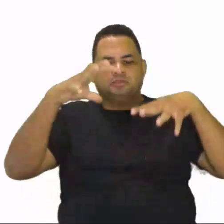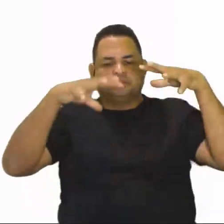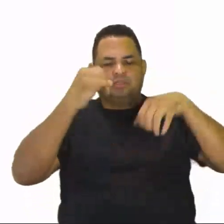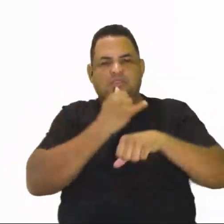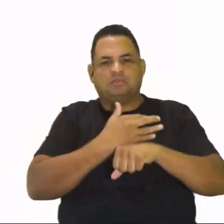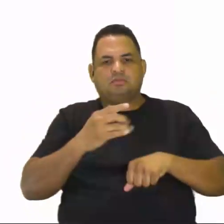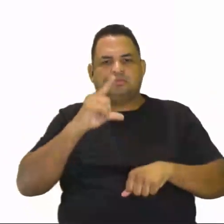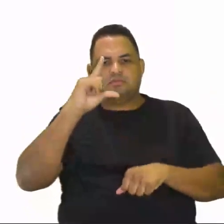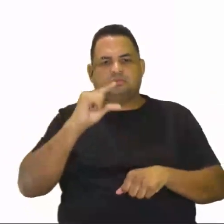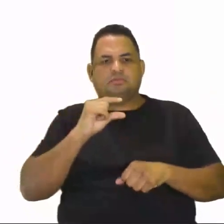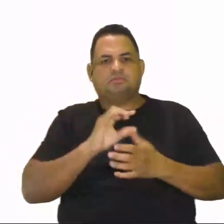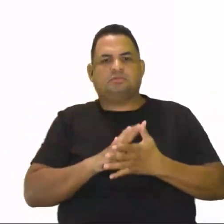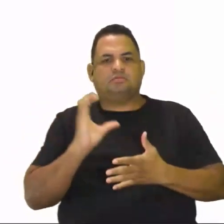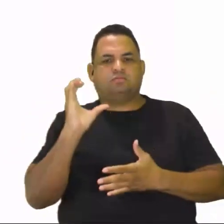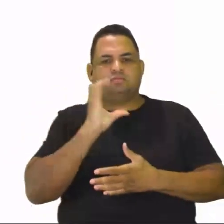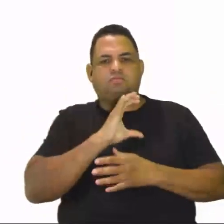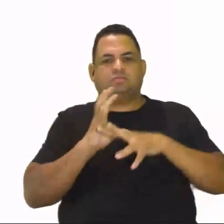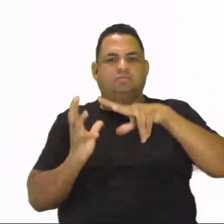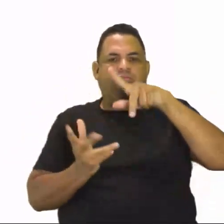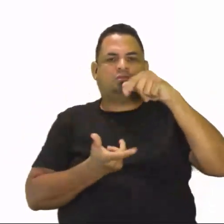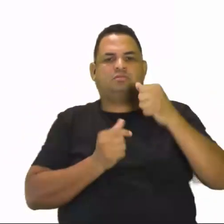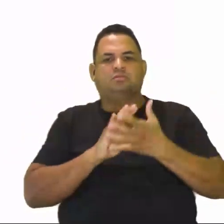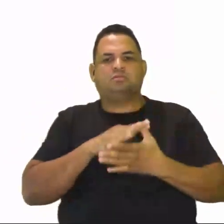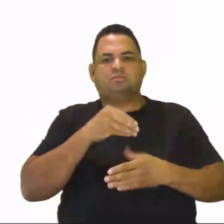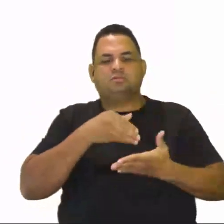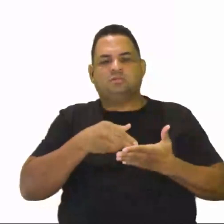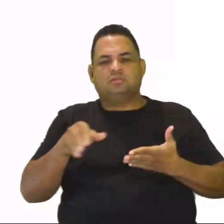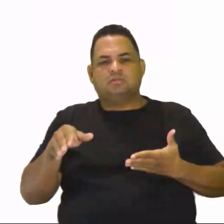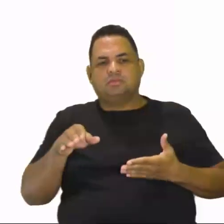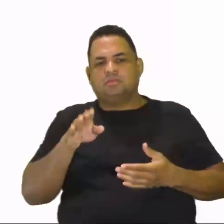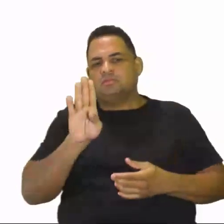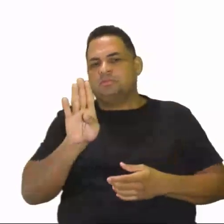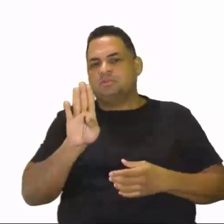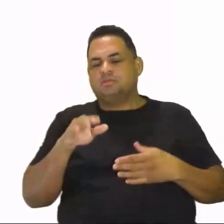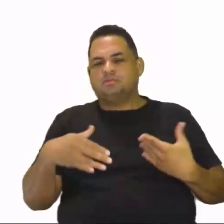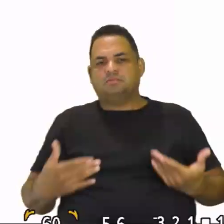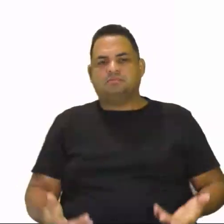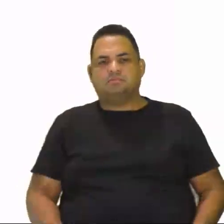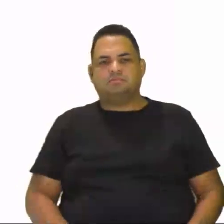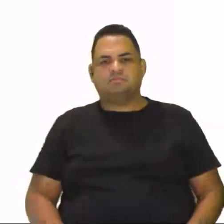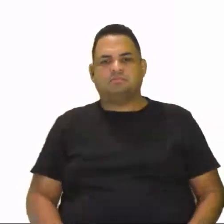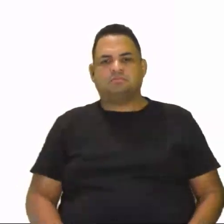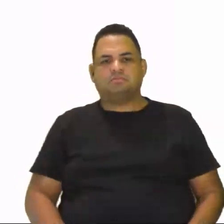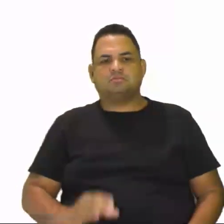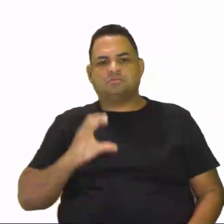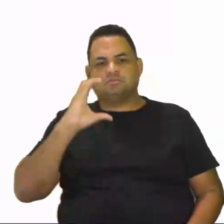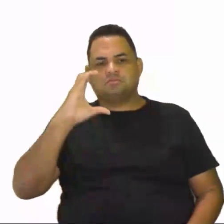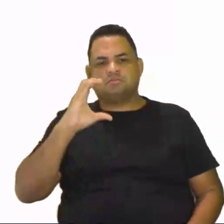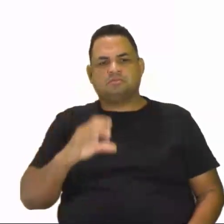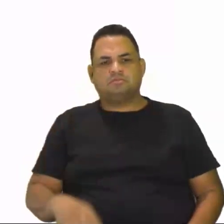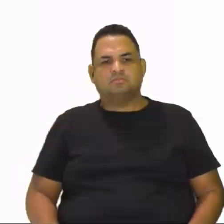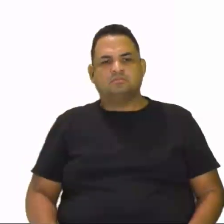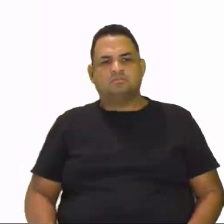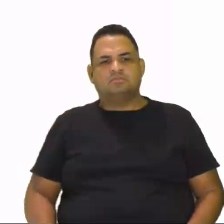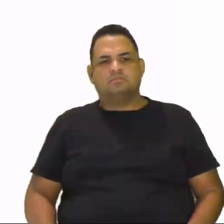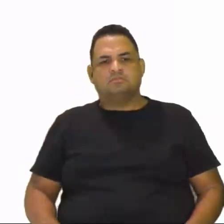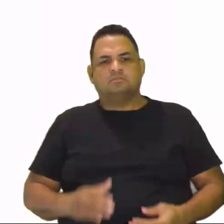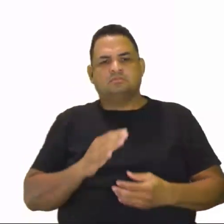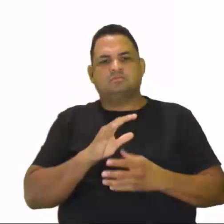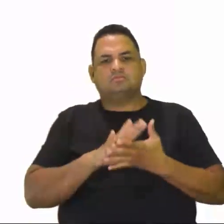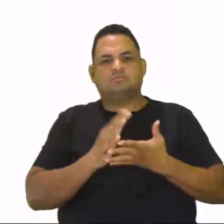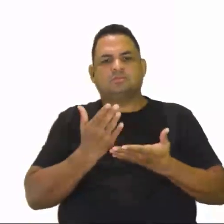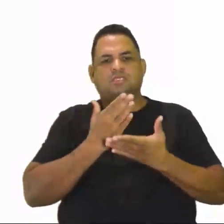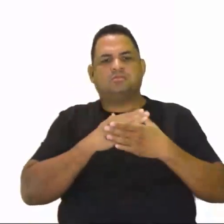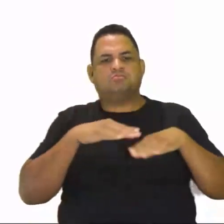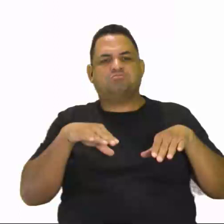global? Não tem como, então a gente já tira a letra B como alternativa possível. C, a destruição